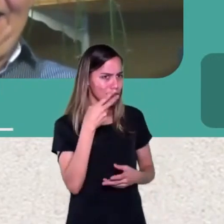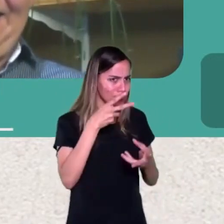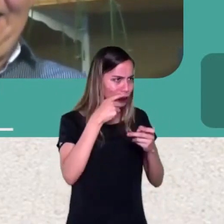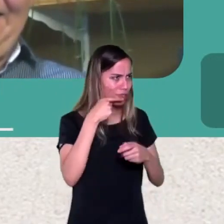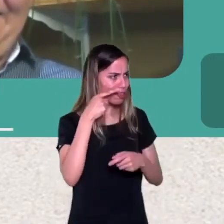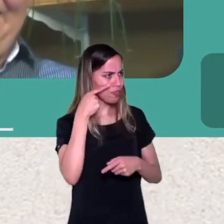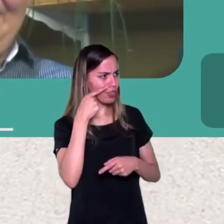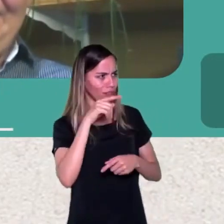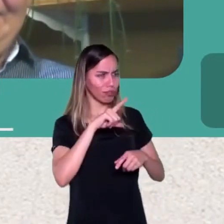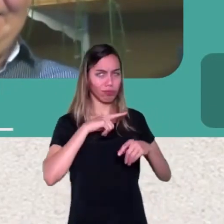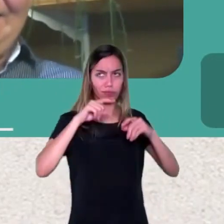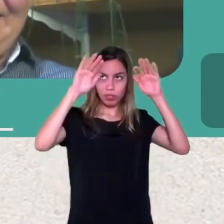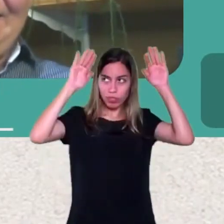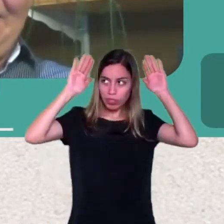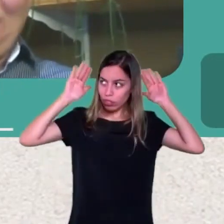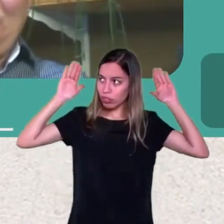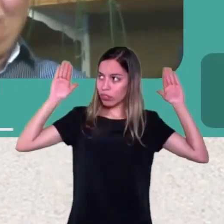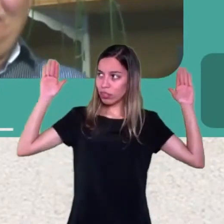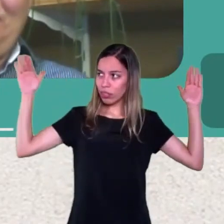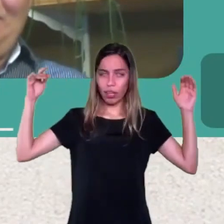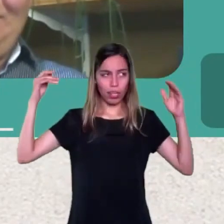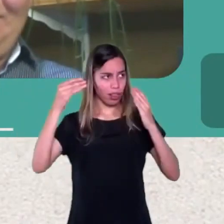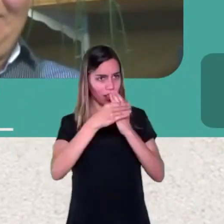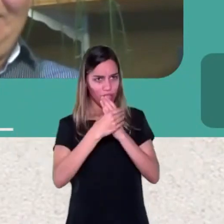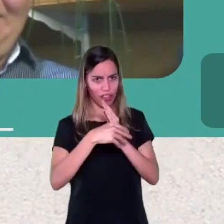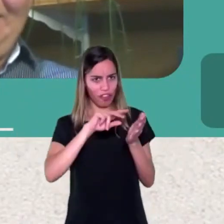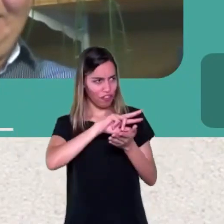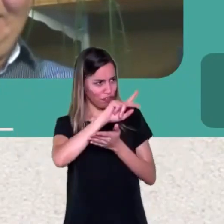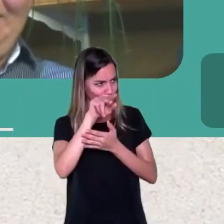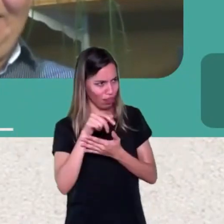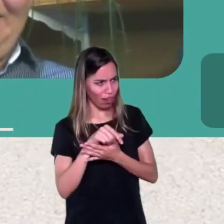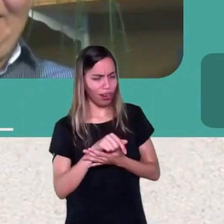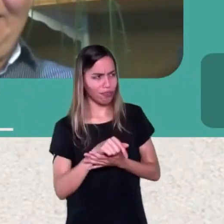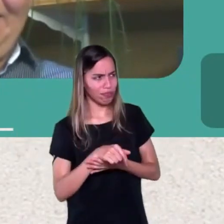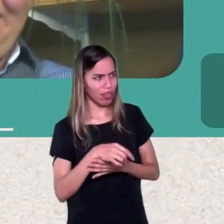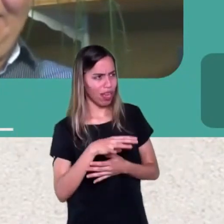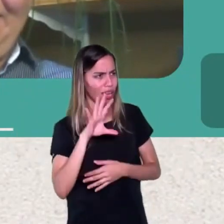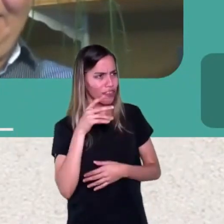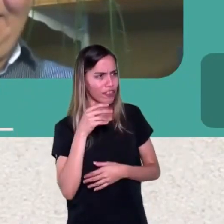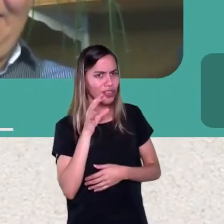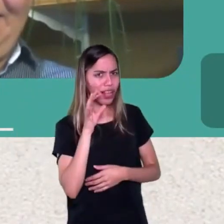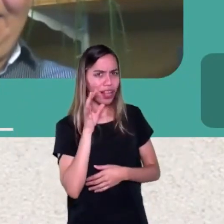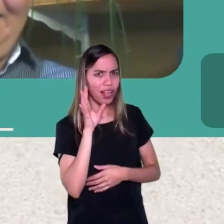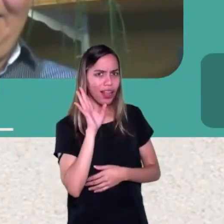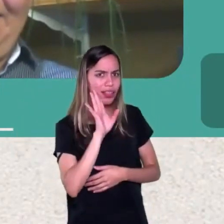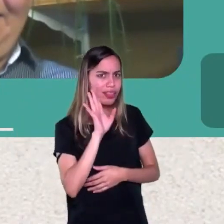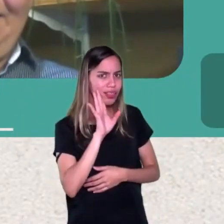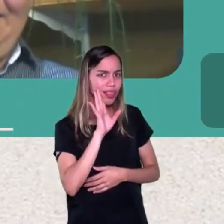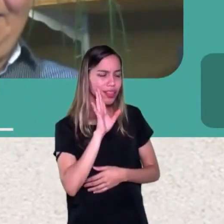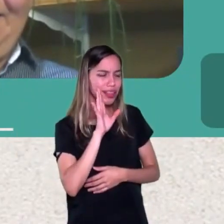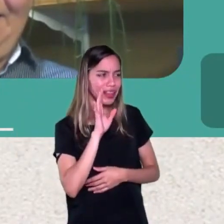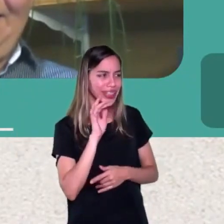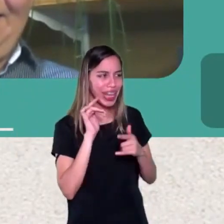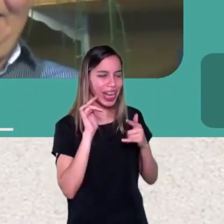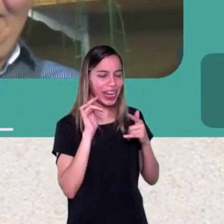né? E achei bem interessante, divertida a sua crônica,